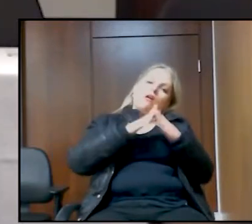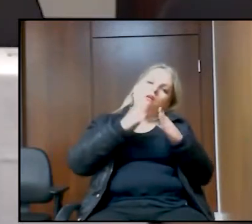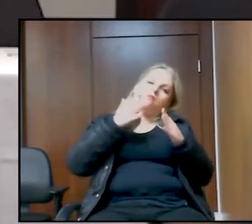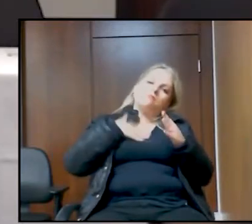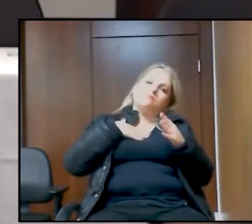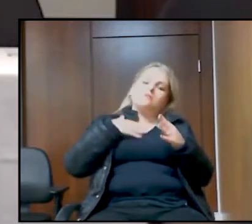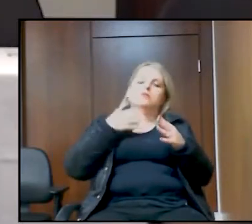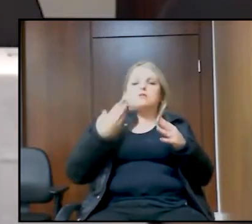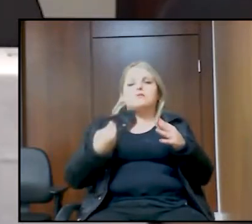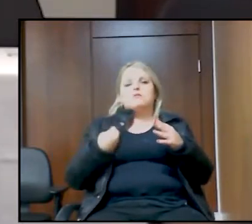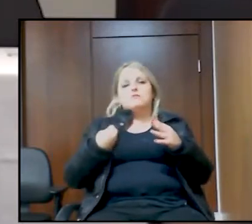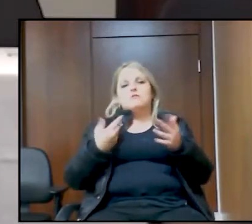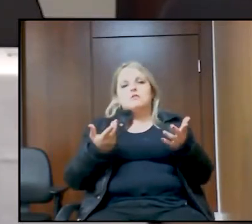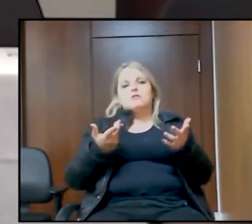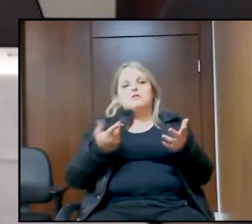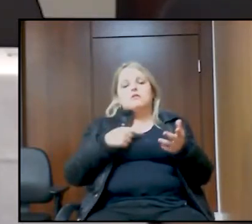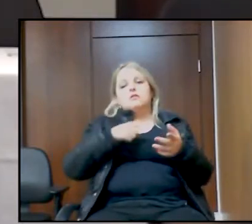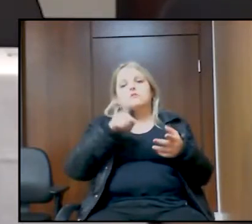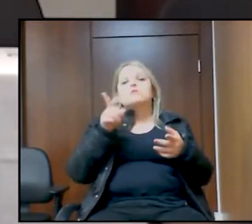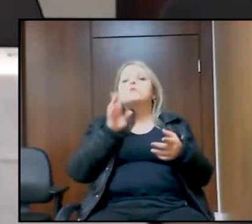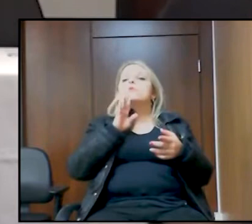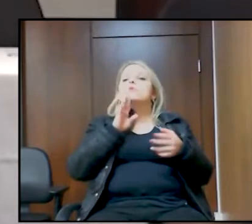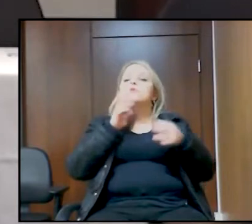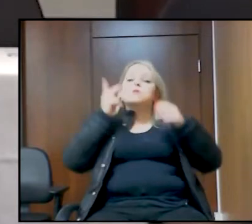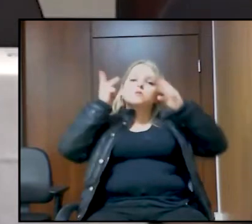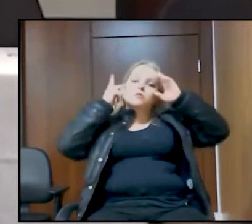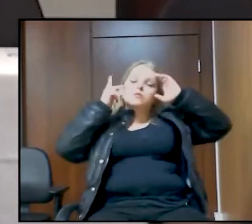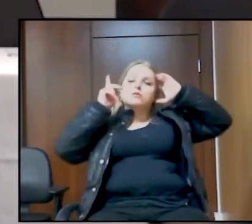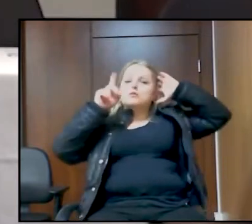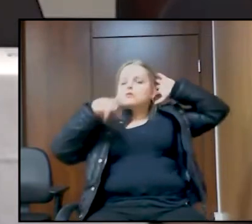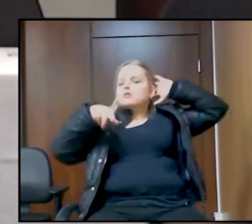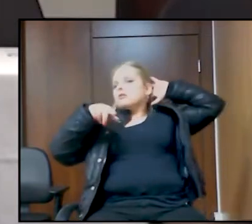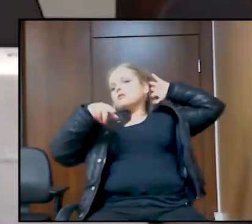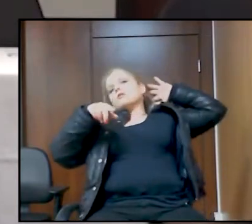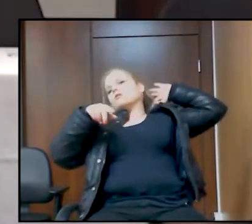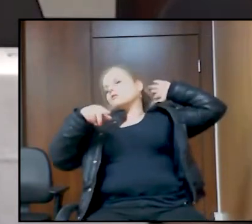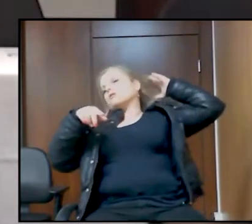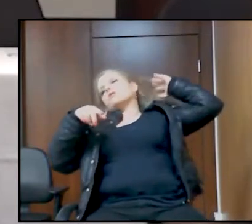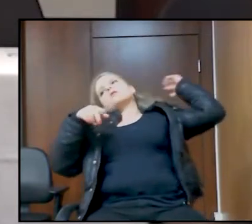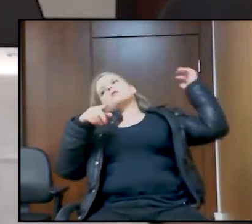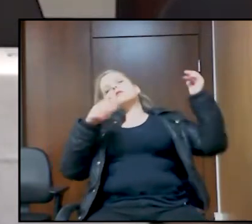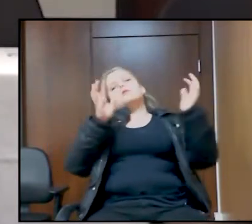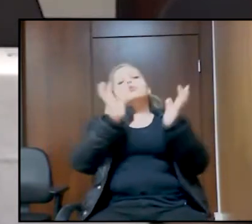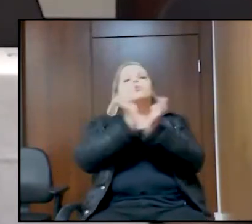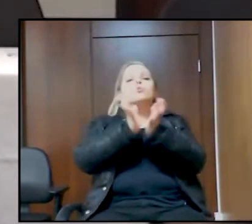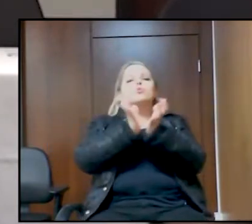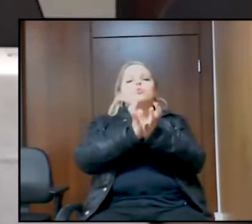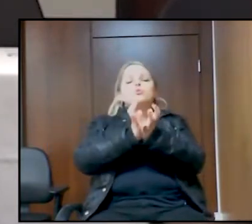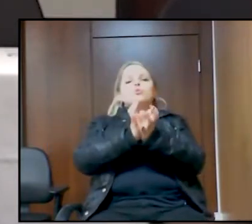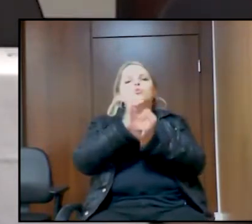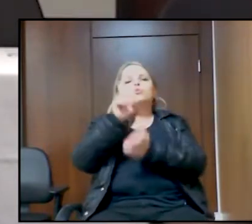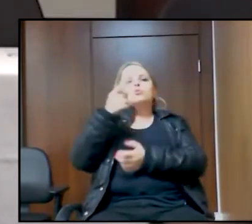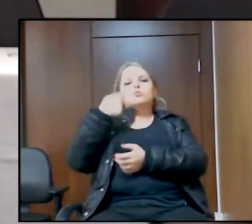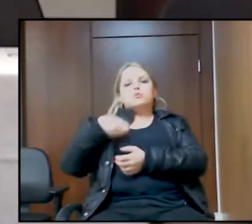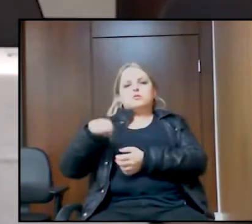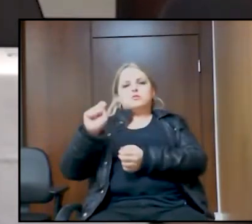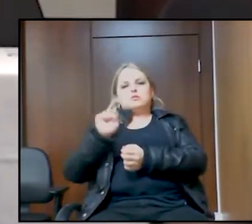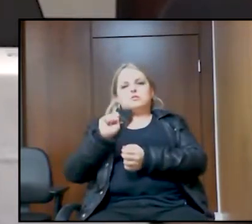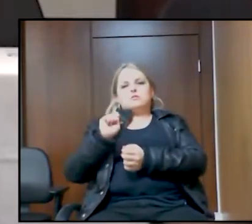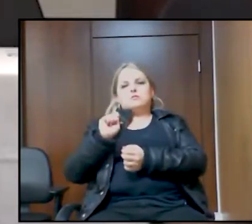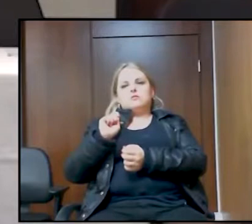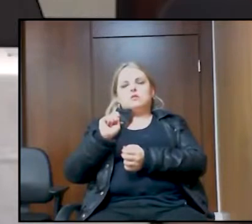São Paulo eu cito, por exemplo, para quem conhece, o Conjunto Espanha. Não sei se alguém aqui conhece o Conjunto Habitacional